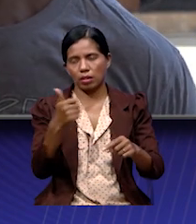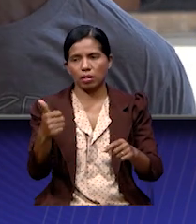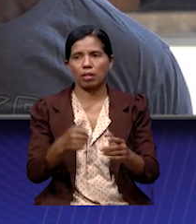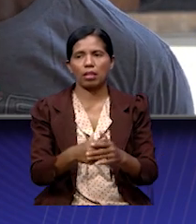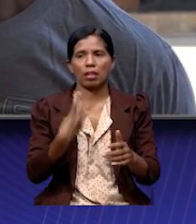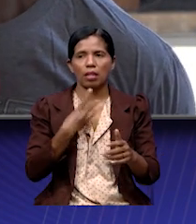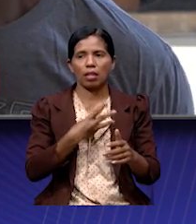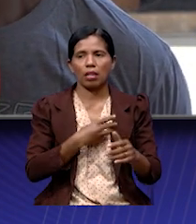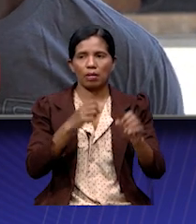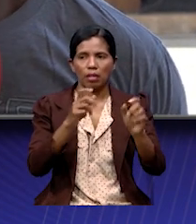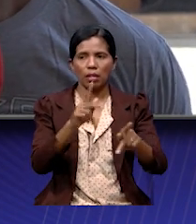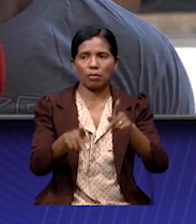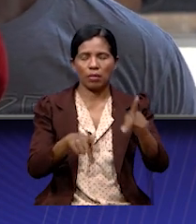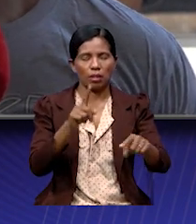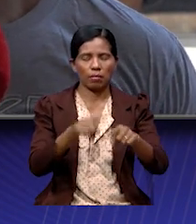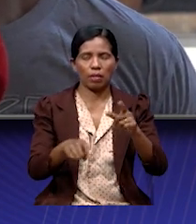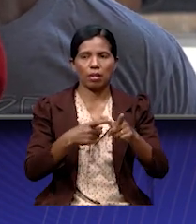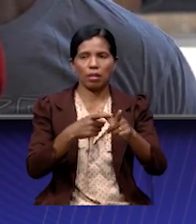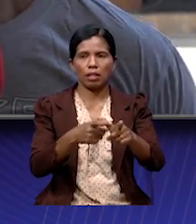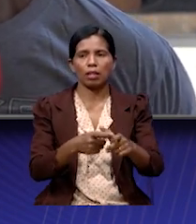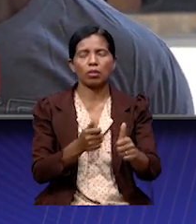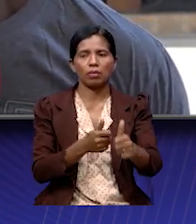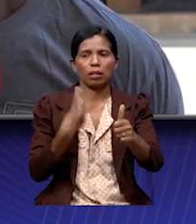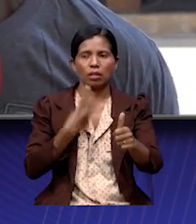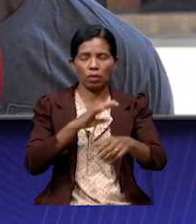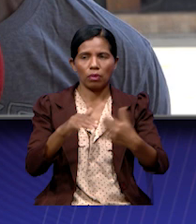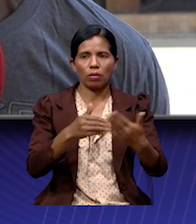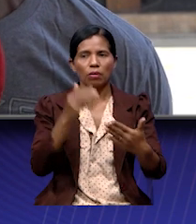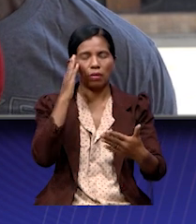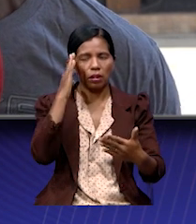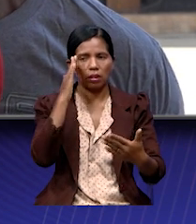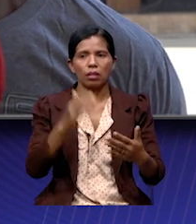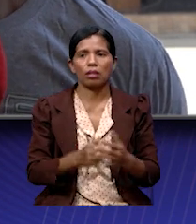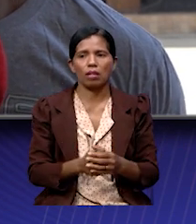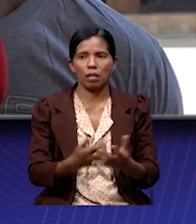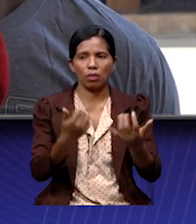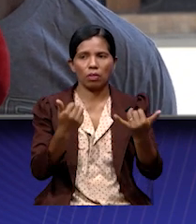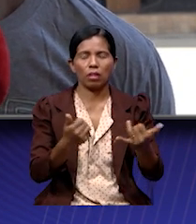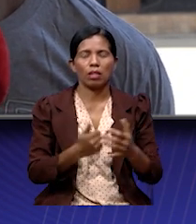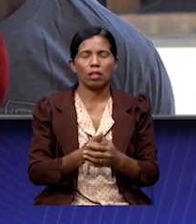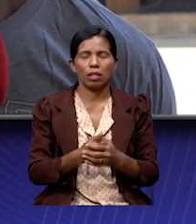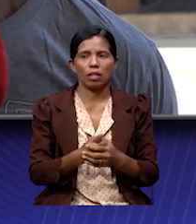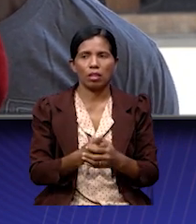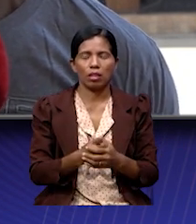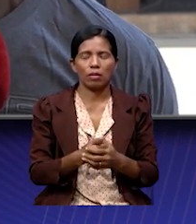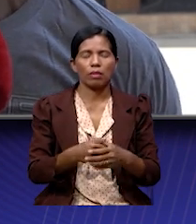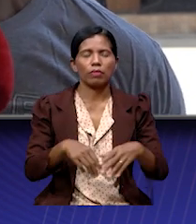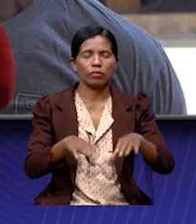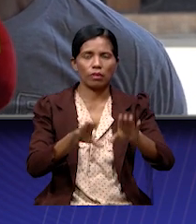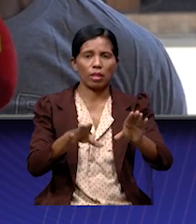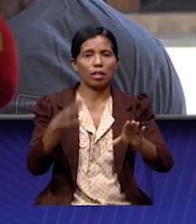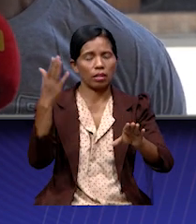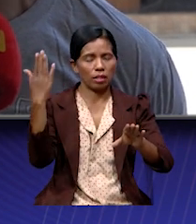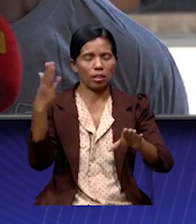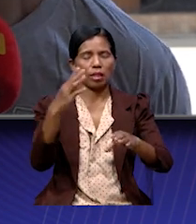ini, kami ni klien sel level halai. Tuir itu tu dah tanya. Agora dedaknya presu mundial saya. Nebe tu impact tu khusus